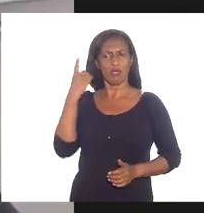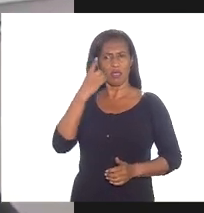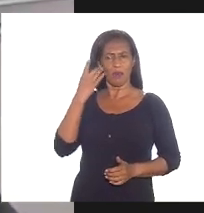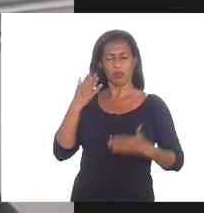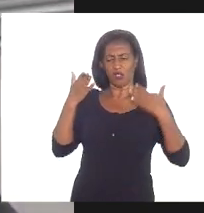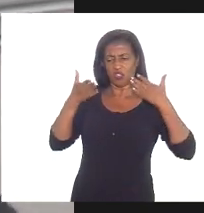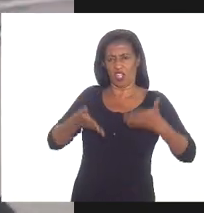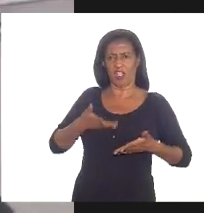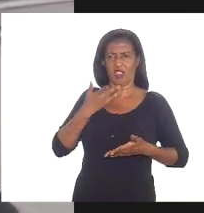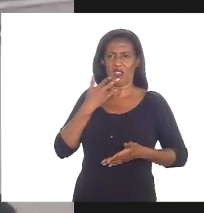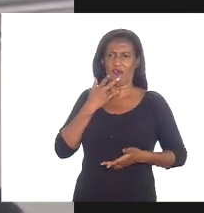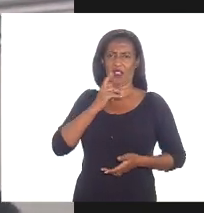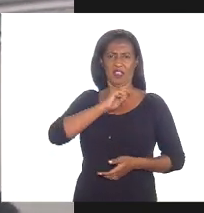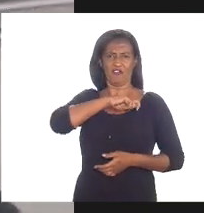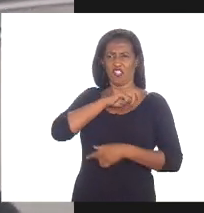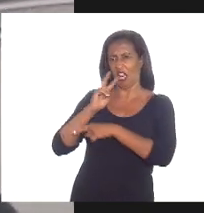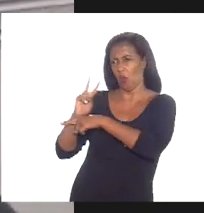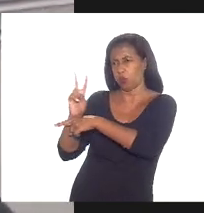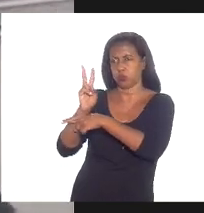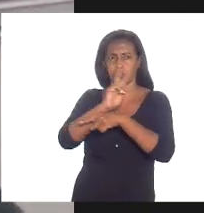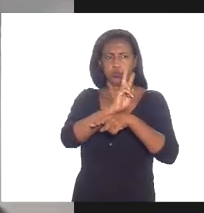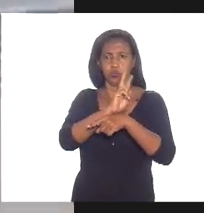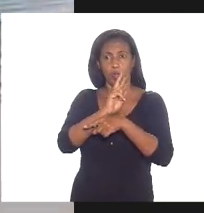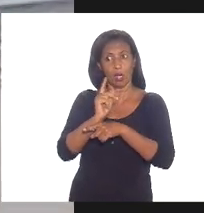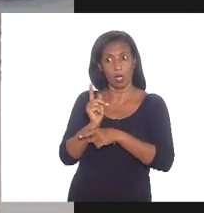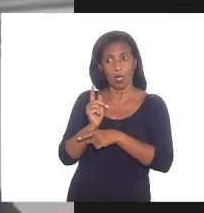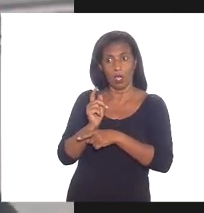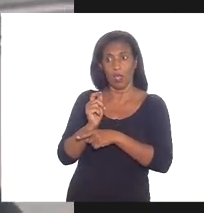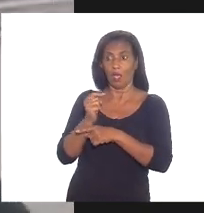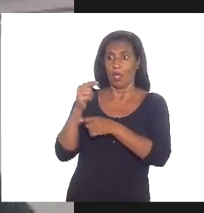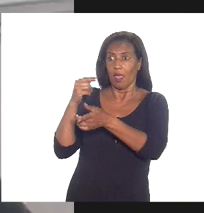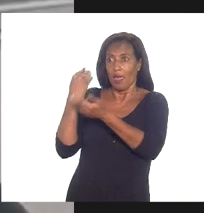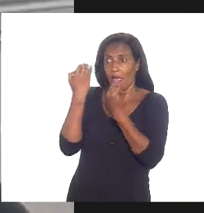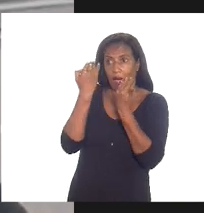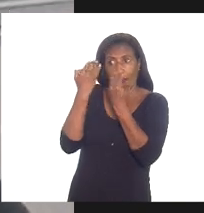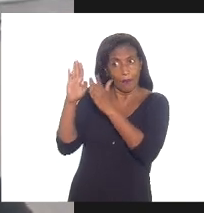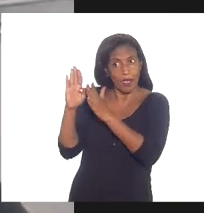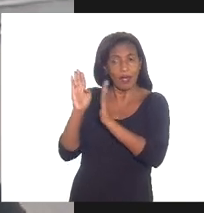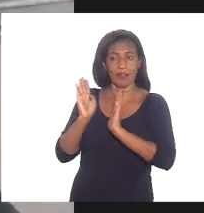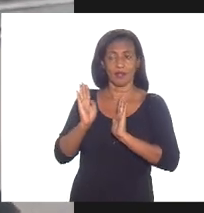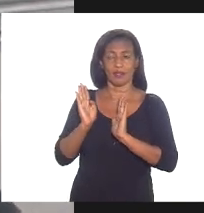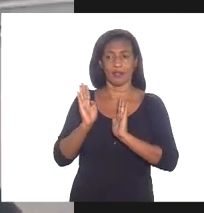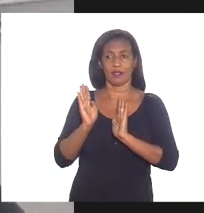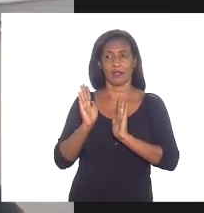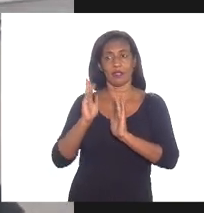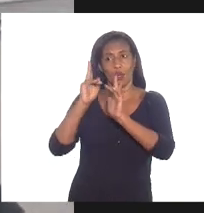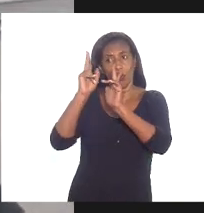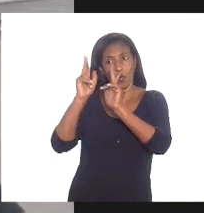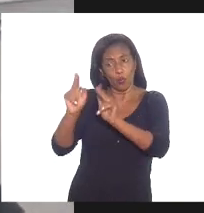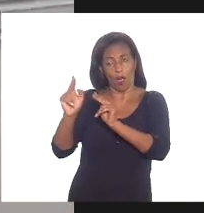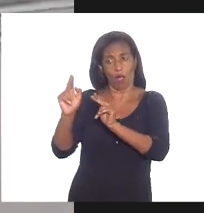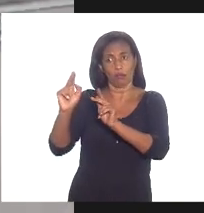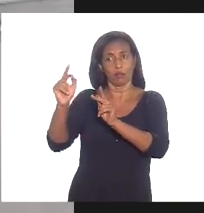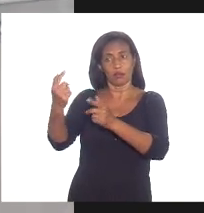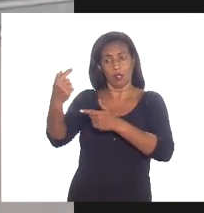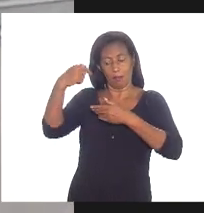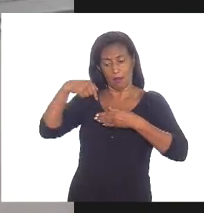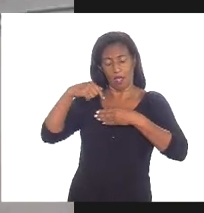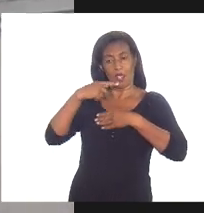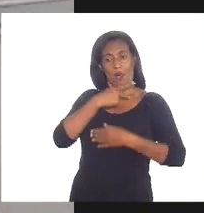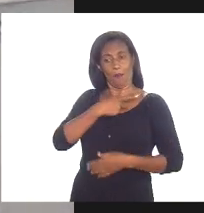o governador na questão de chantagem, não, ou de ameaça. Tem que também ser feito no que tange à presidência da casa. Com todo o